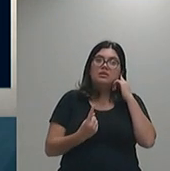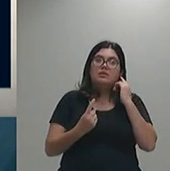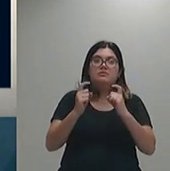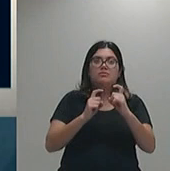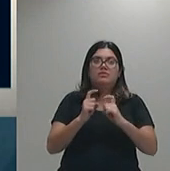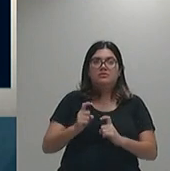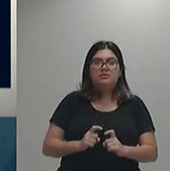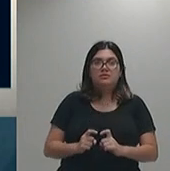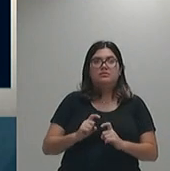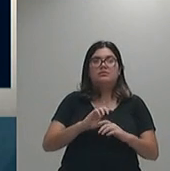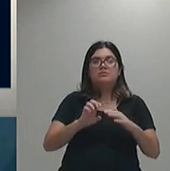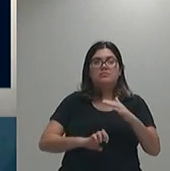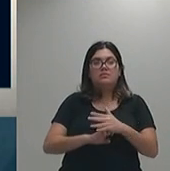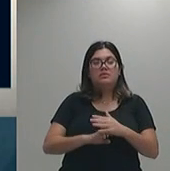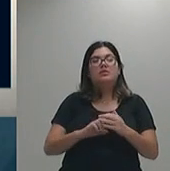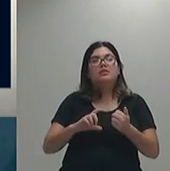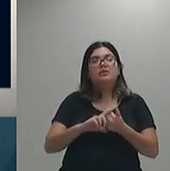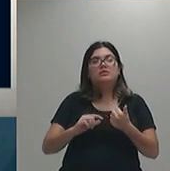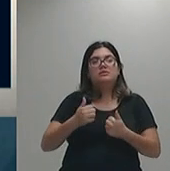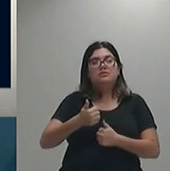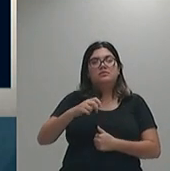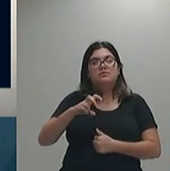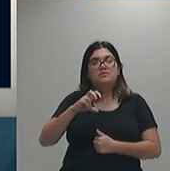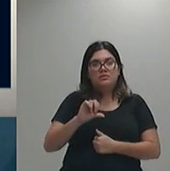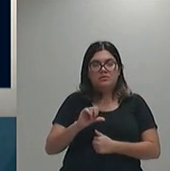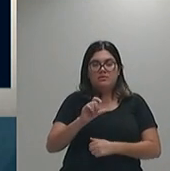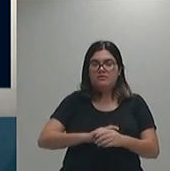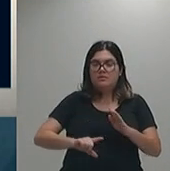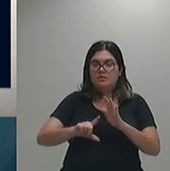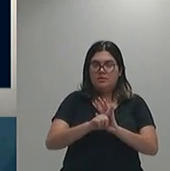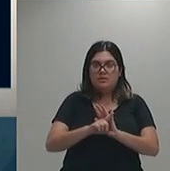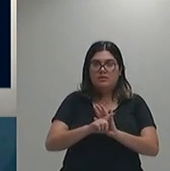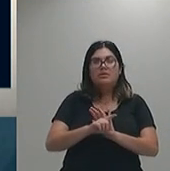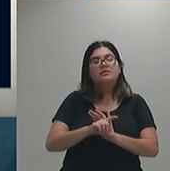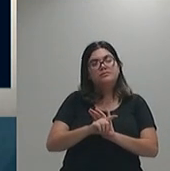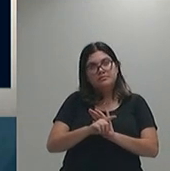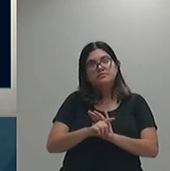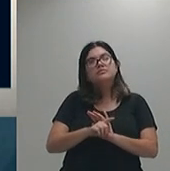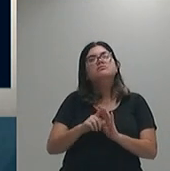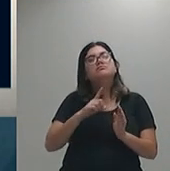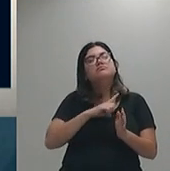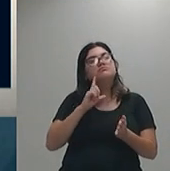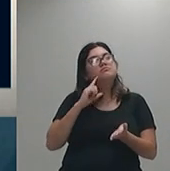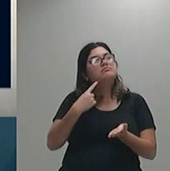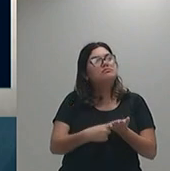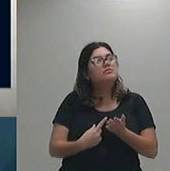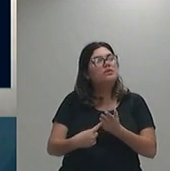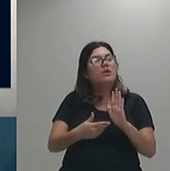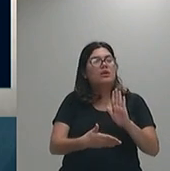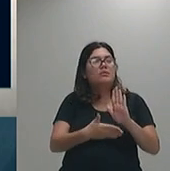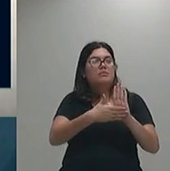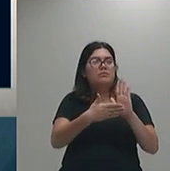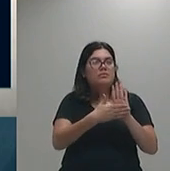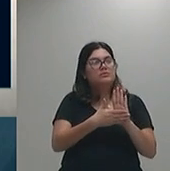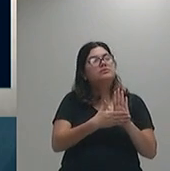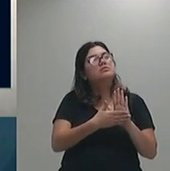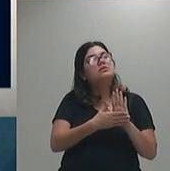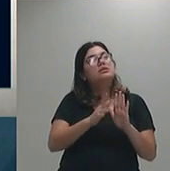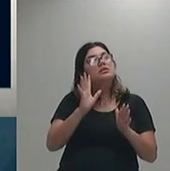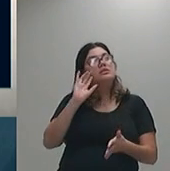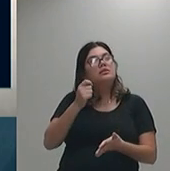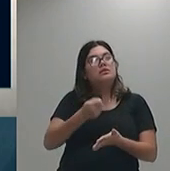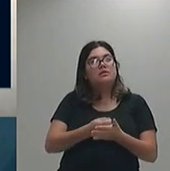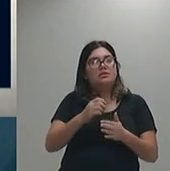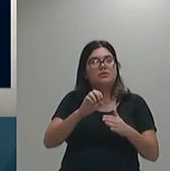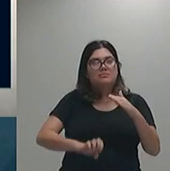forma do artigo 159 da Lei das s.as ficamos rechaçado esse propósito decidiu a companhia ficando